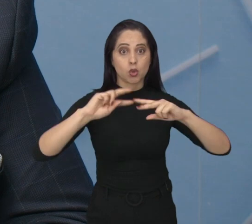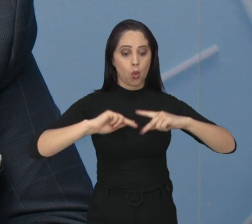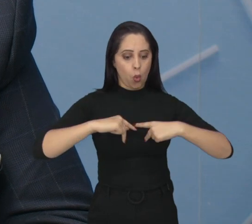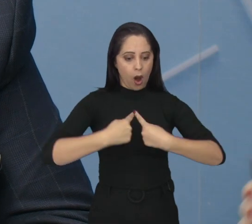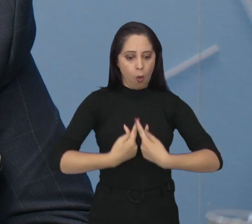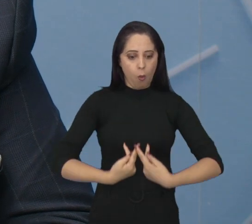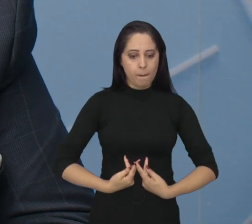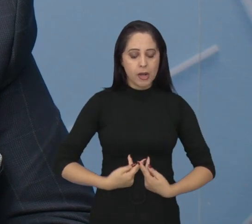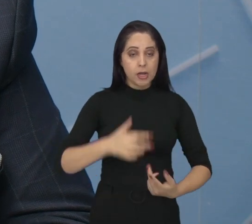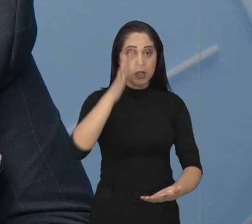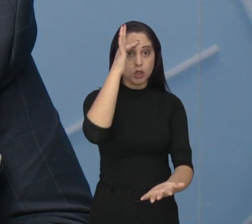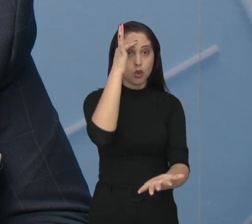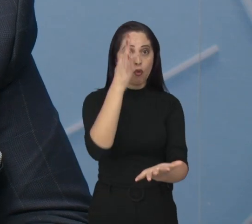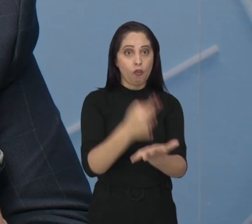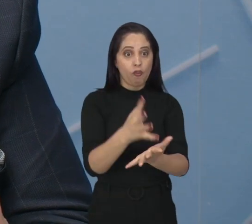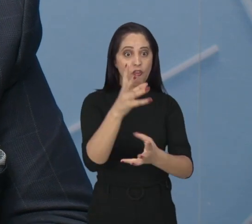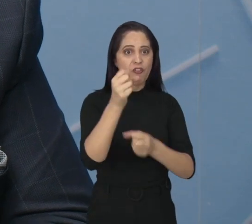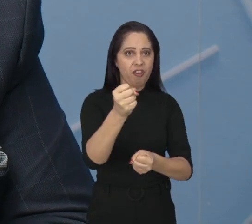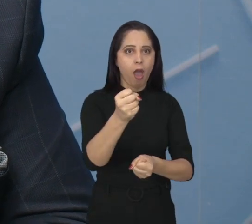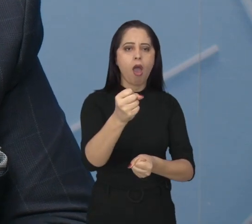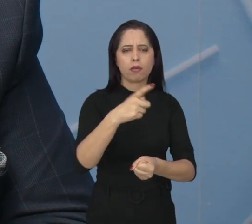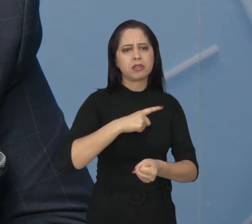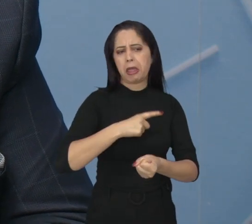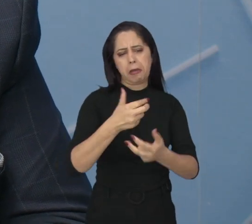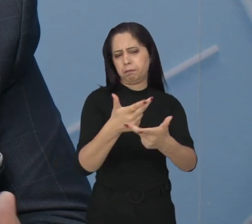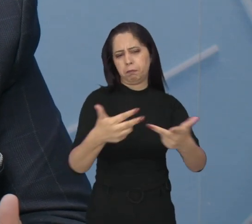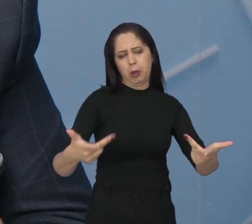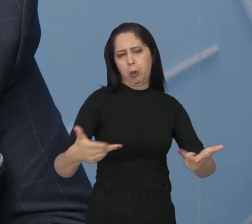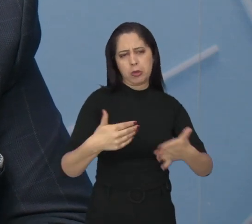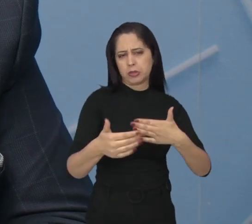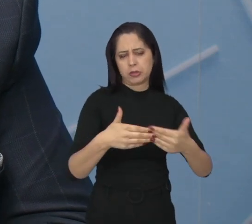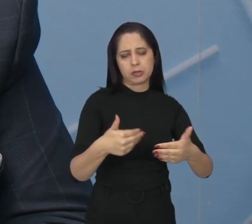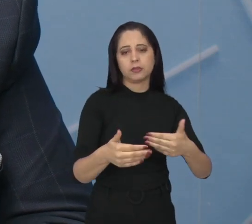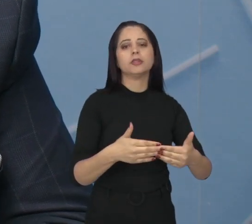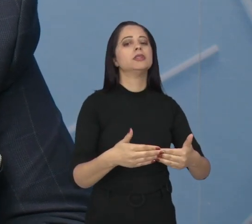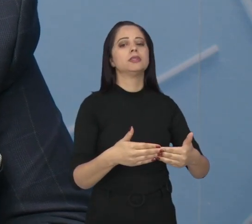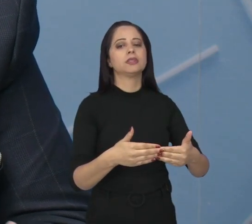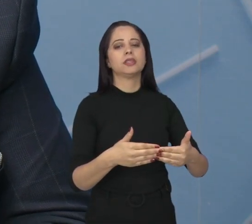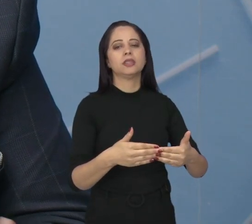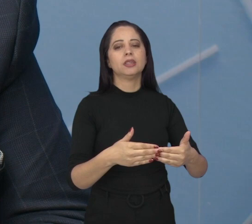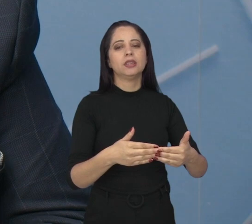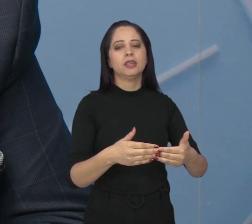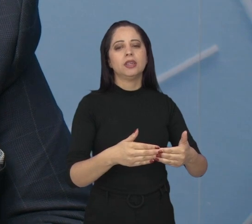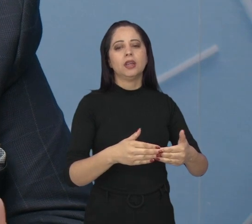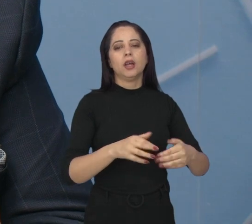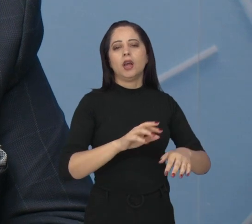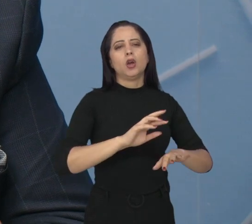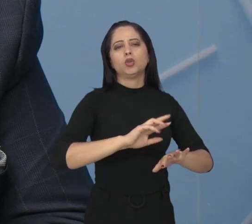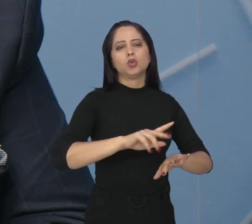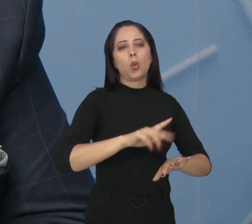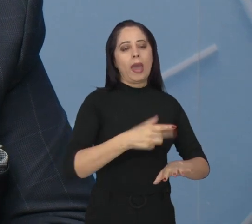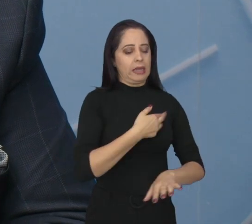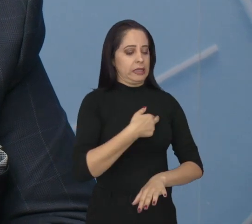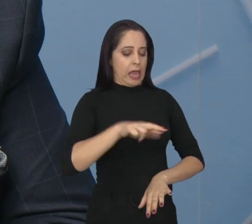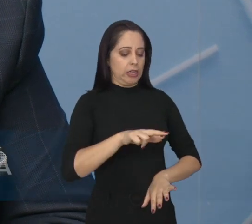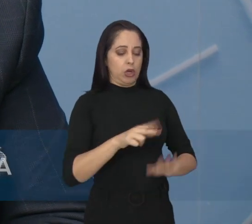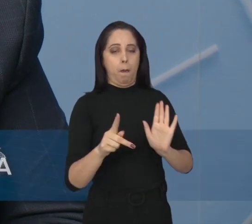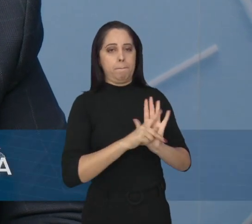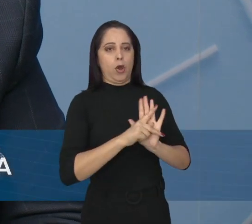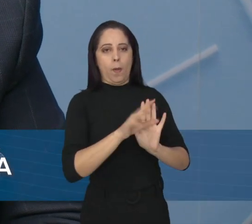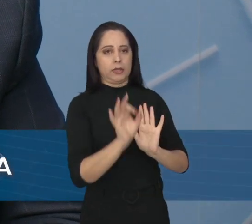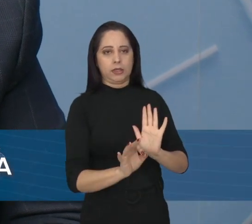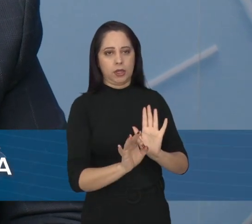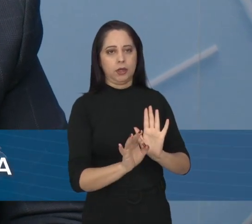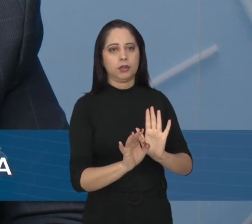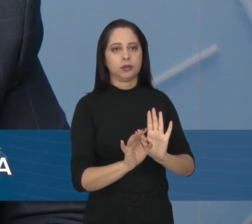o homem e aquilo que é transcendente, né, de modo geral, né, sem dizer de uma religião específica.